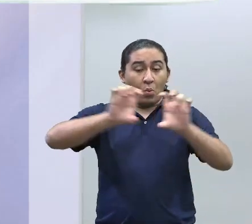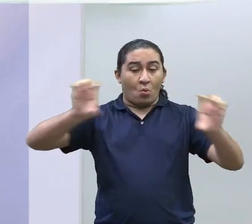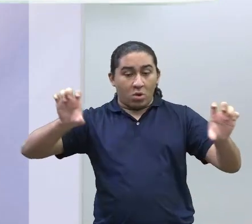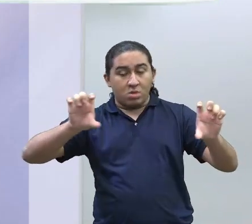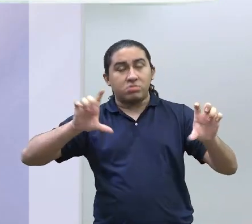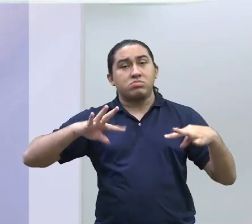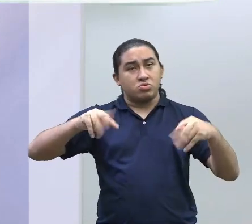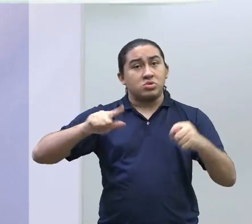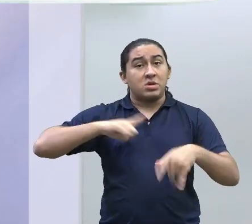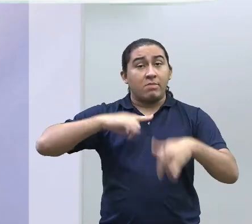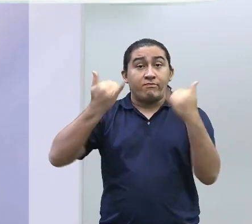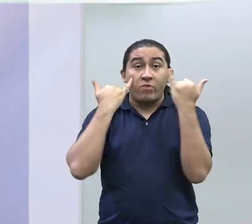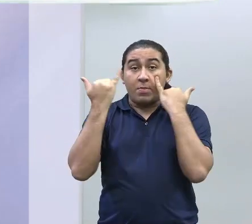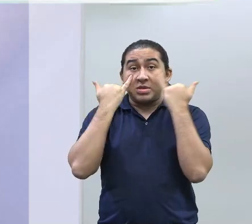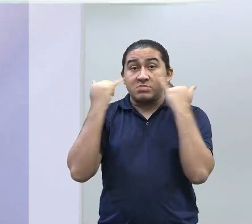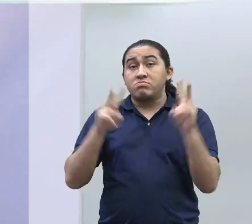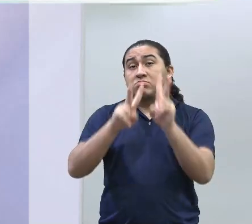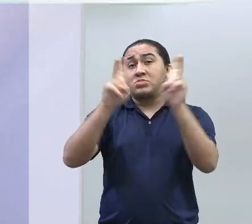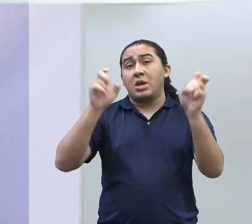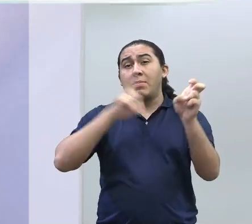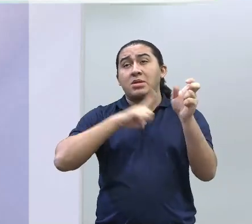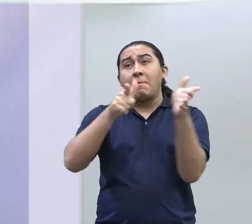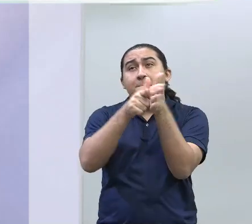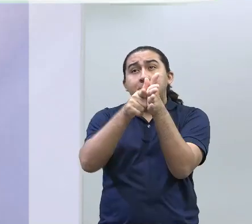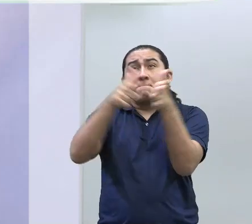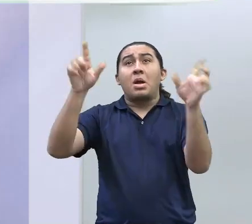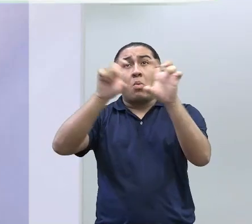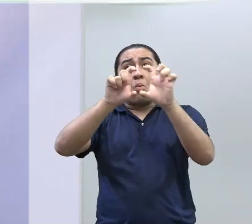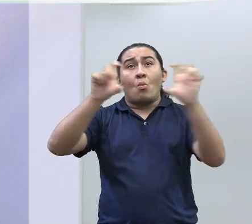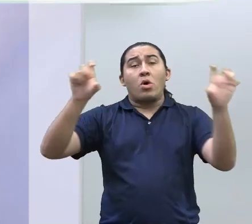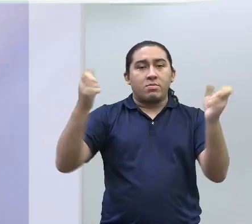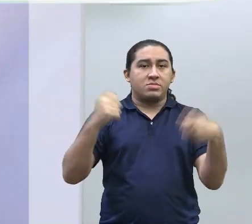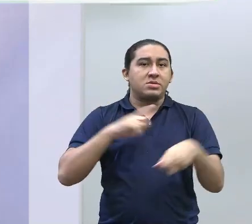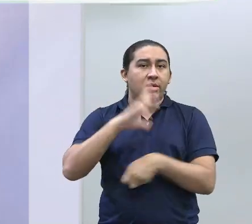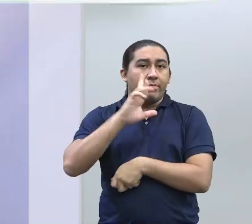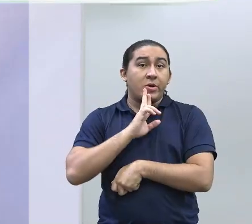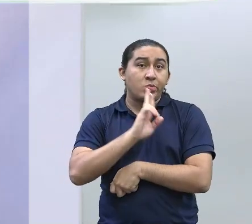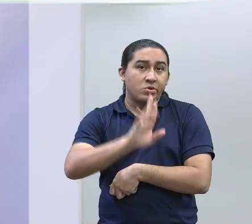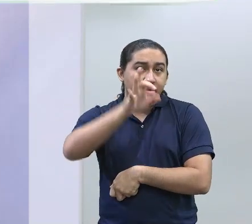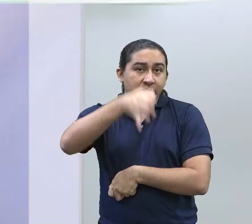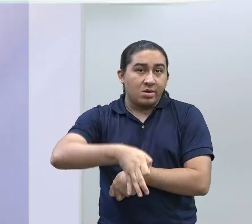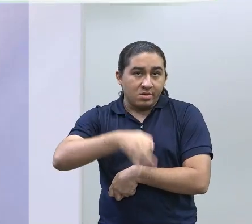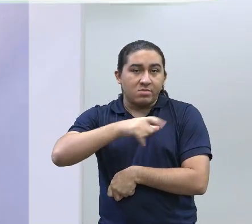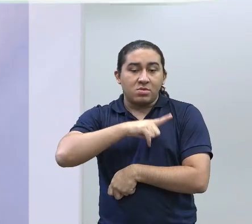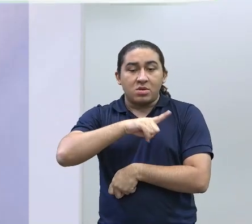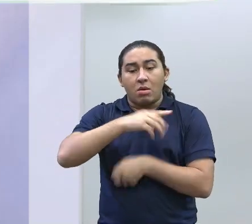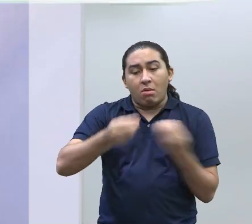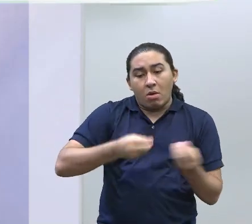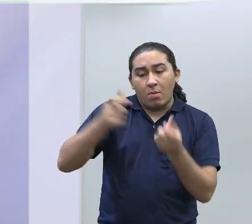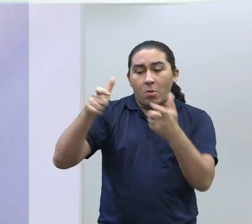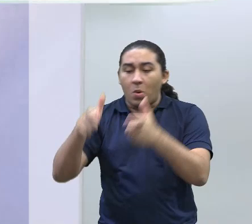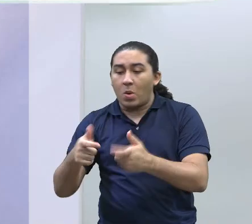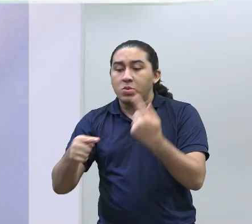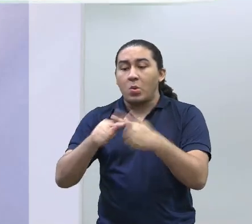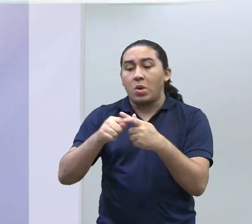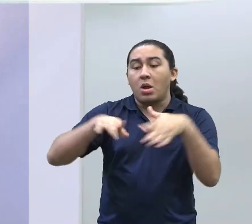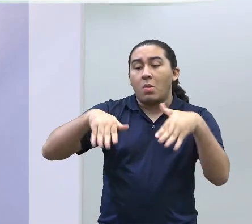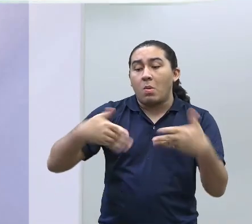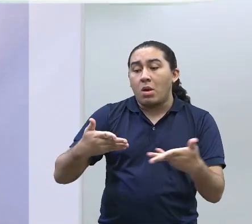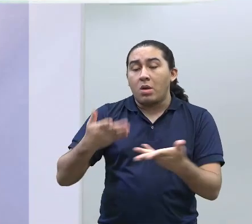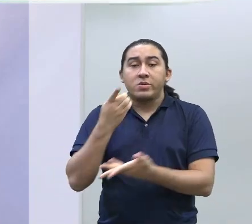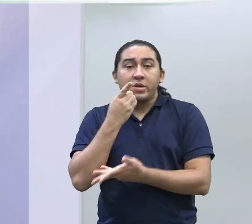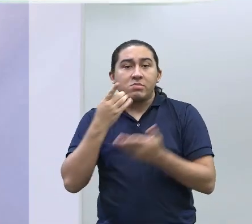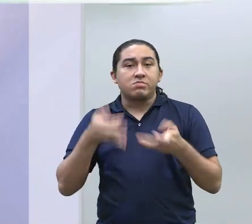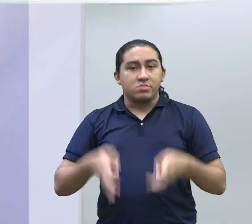falar da notícia, quando eu vou dar uma notícia, eu preciso trazer as respostas para essas perguntas. Vamos ver então mais